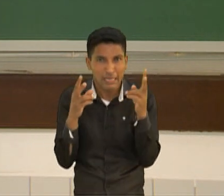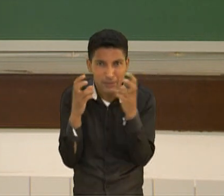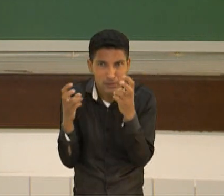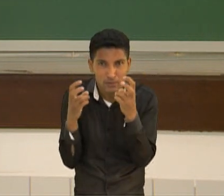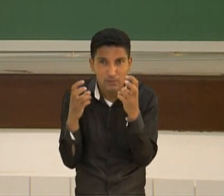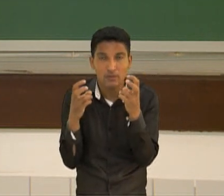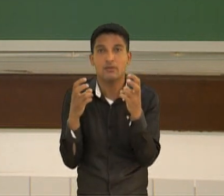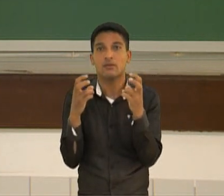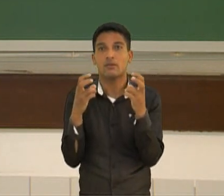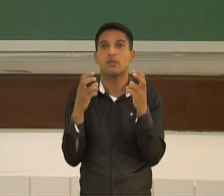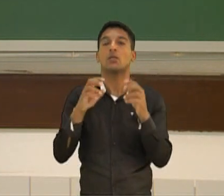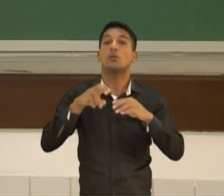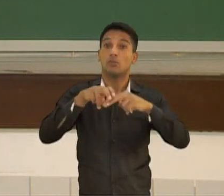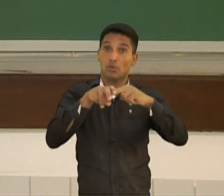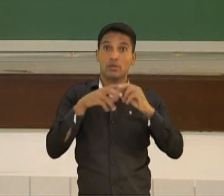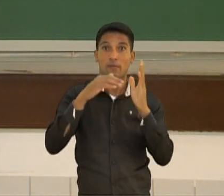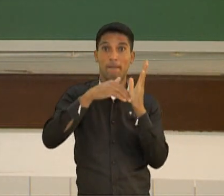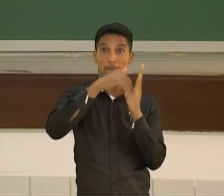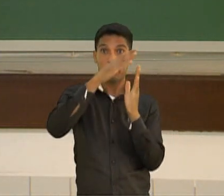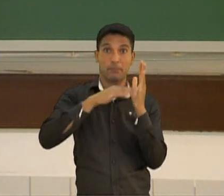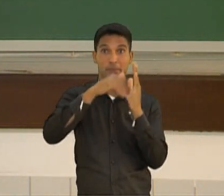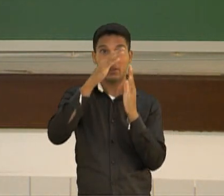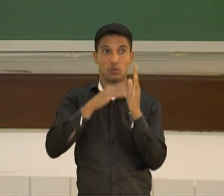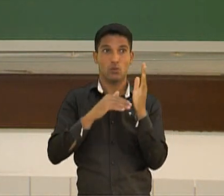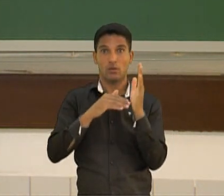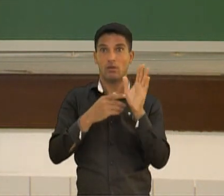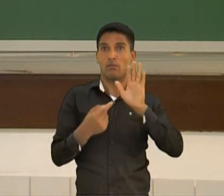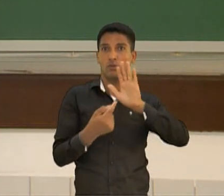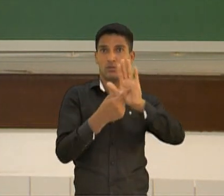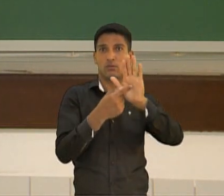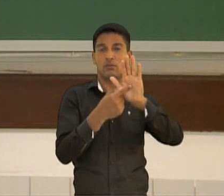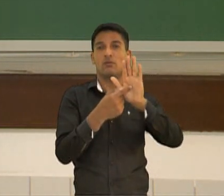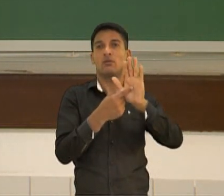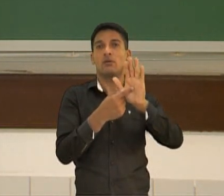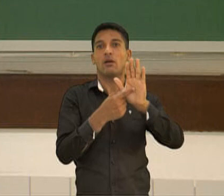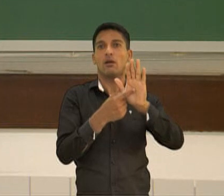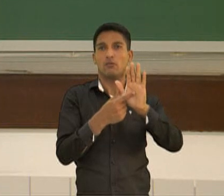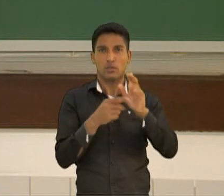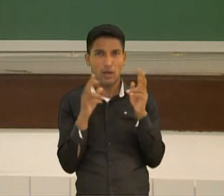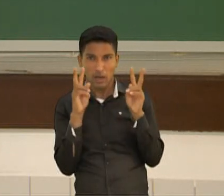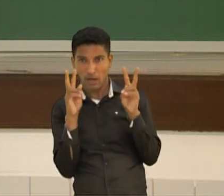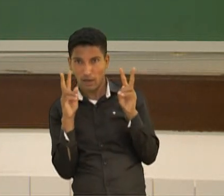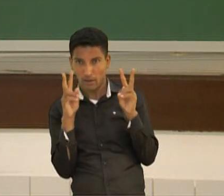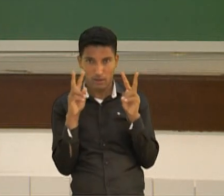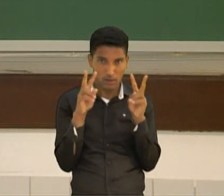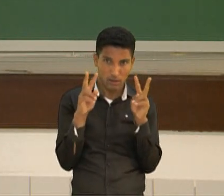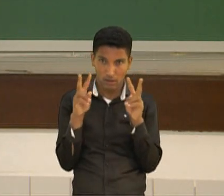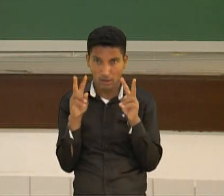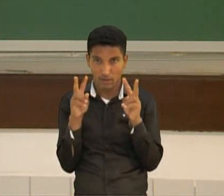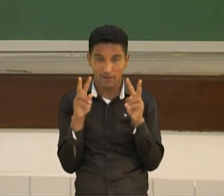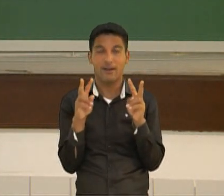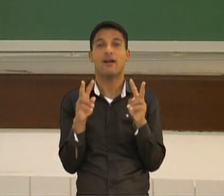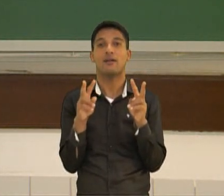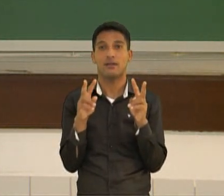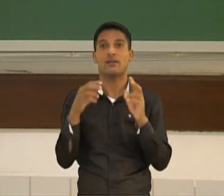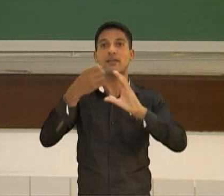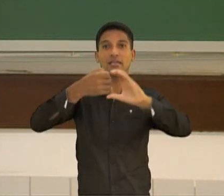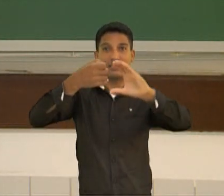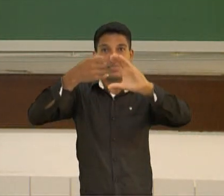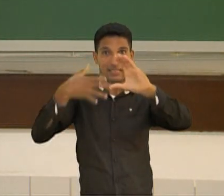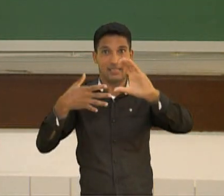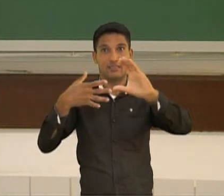percebam. As pinturas que a professora traz aqui como exemplo, geralmente já dão uma boa ideia, né, do que é e principalmente as